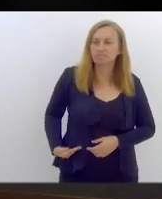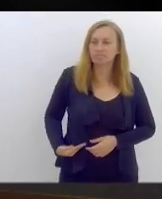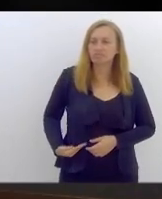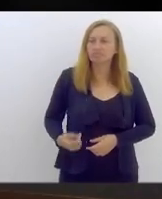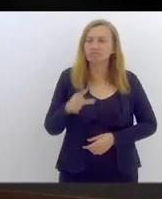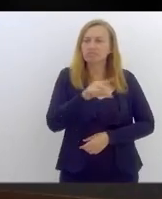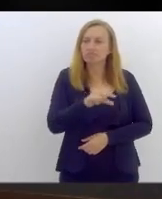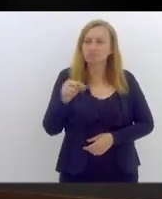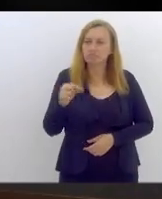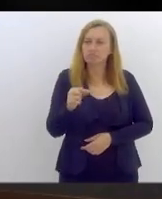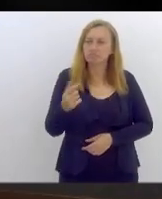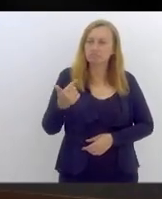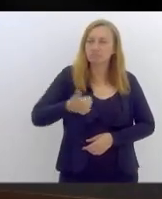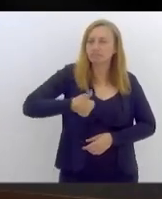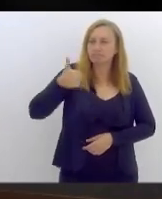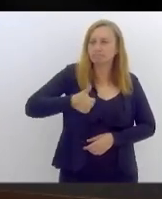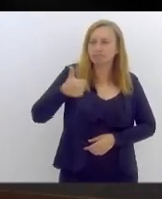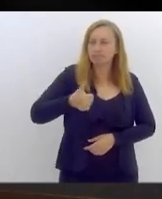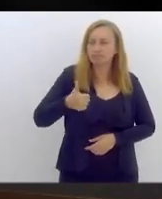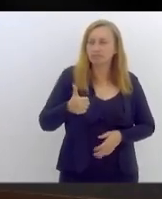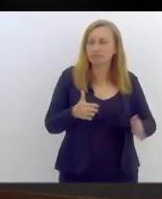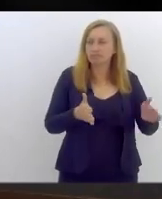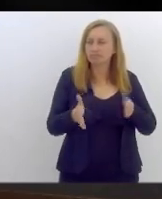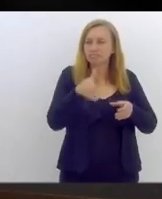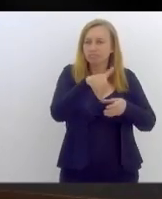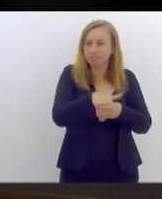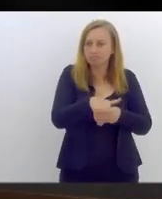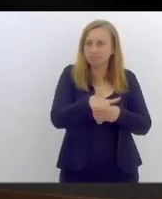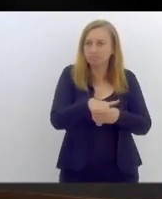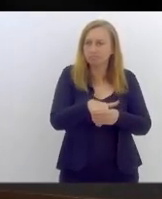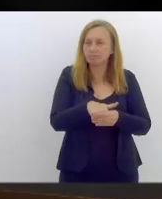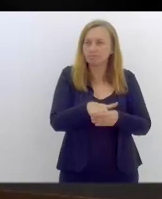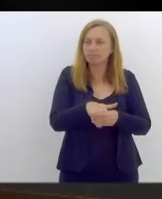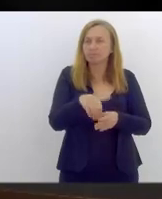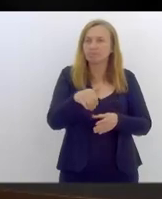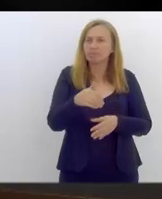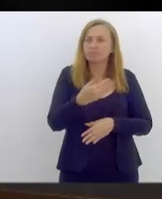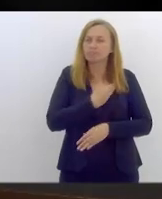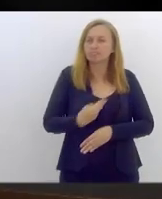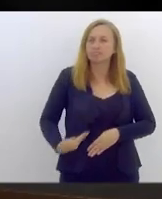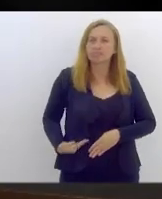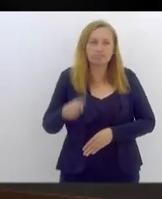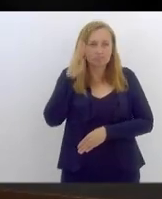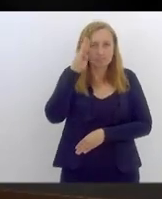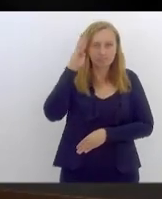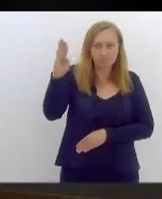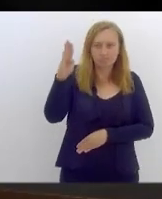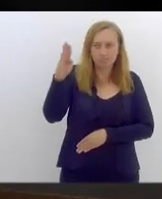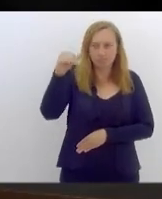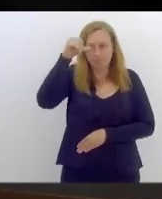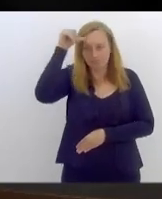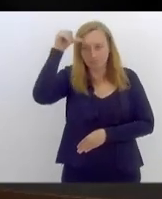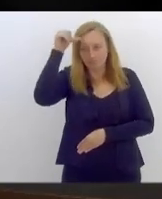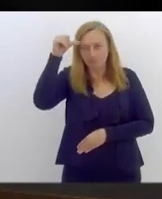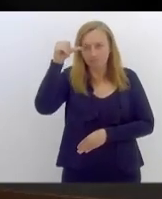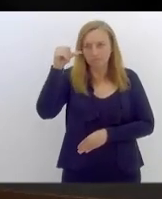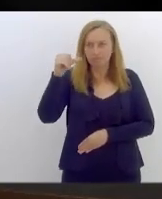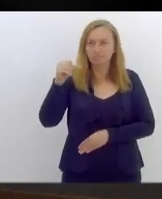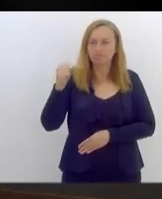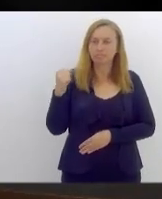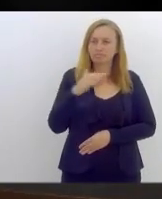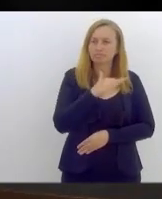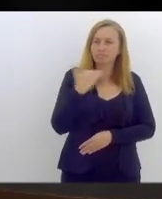reeleito em primeiro turno, um governador, talvez o principal governador associado a massacres no Rio de